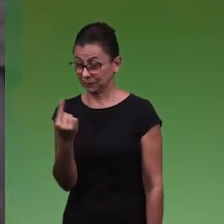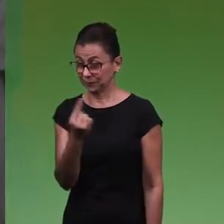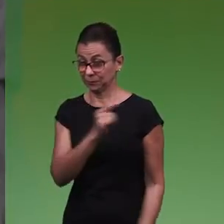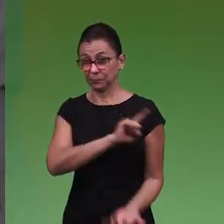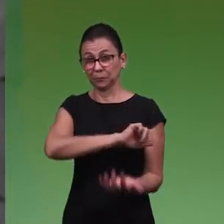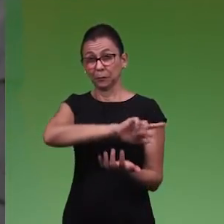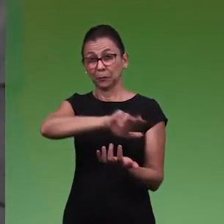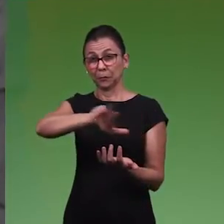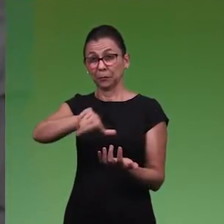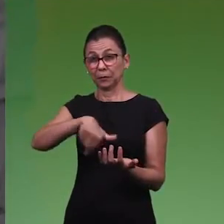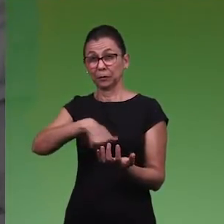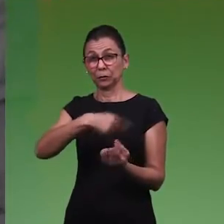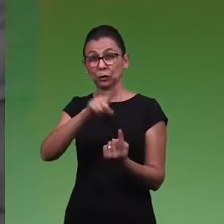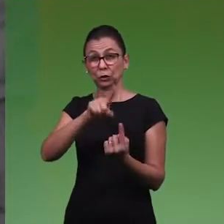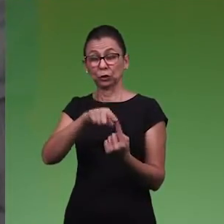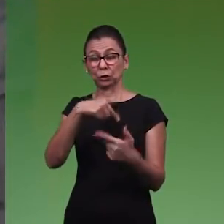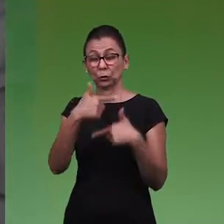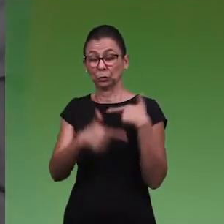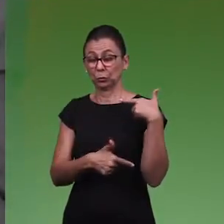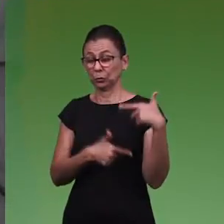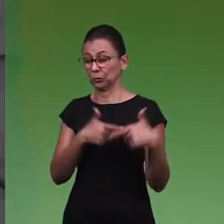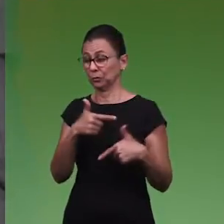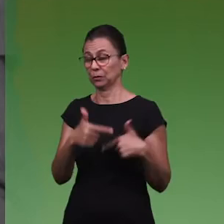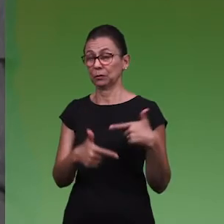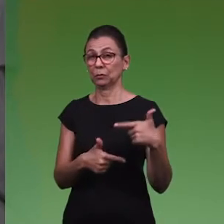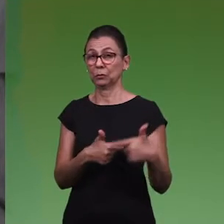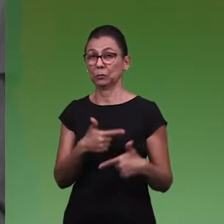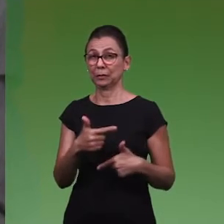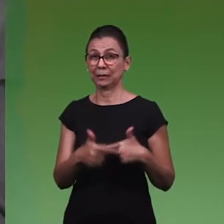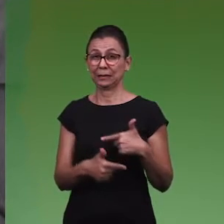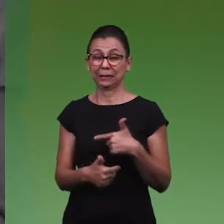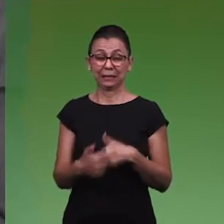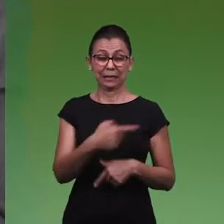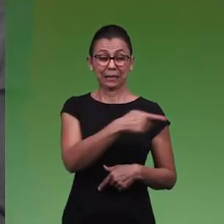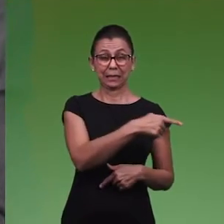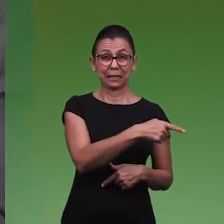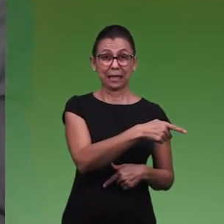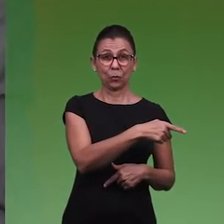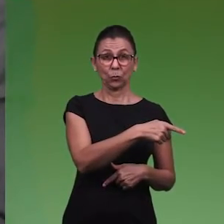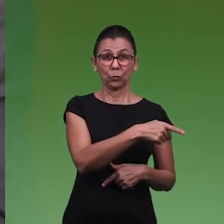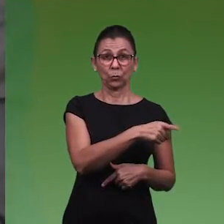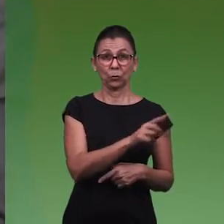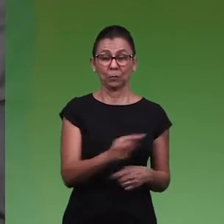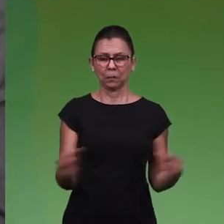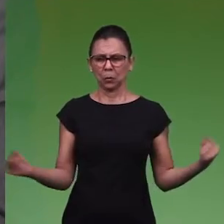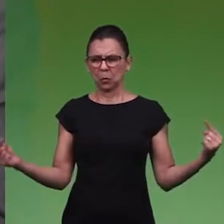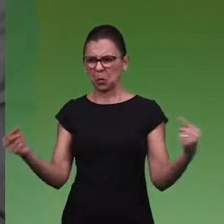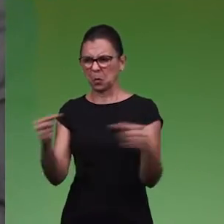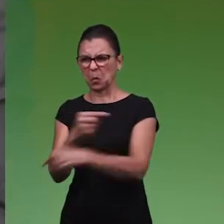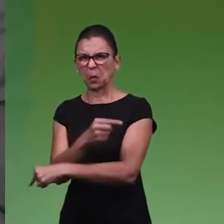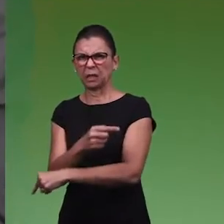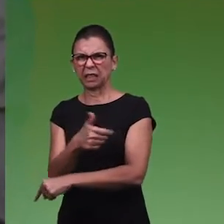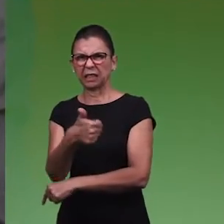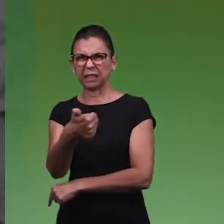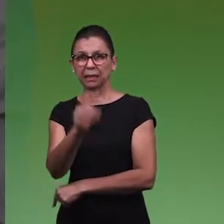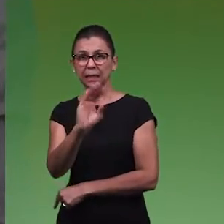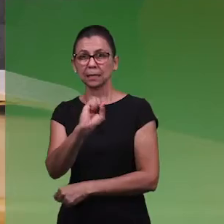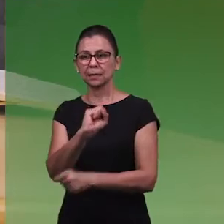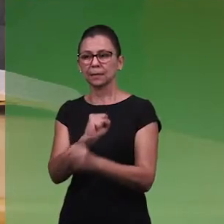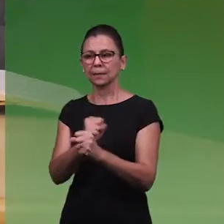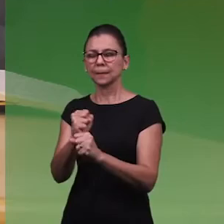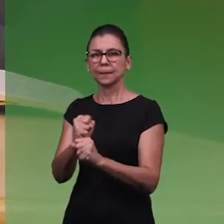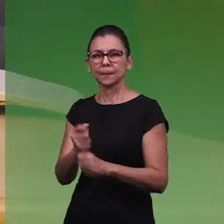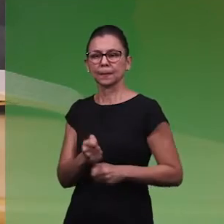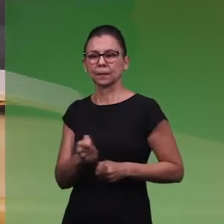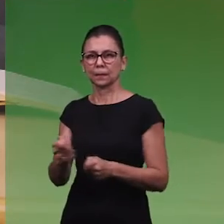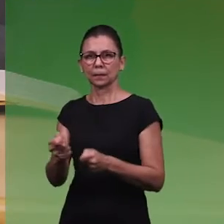todo tipo de luta que se puder imaginar. Saul desencadeou contra ele, que nós vamos ver em seguida, 10 anos de